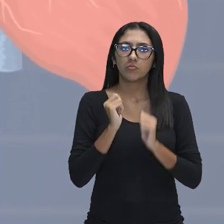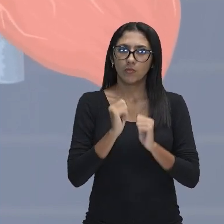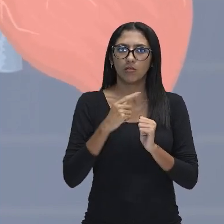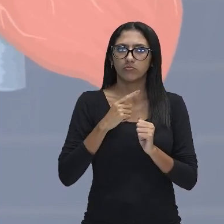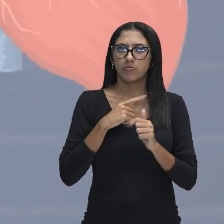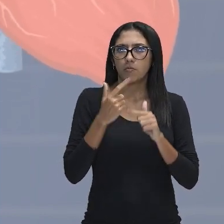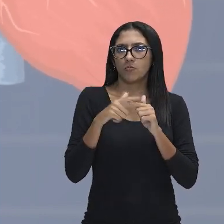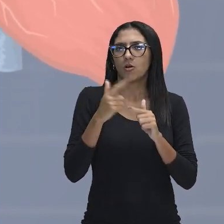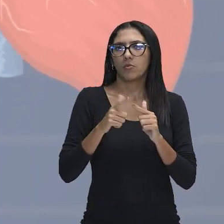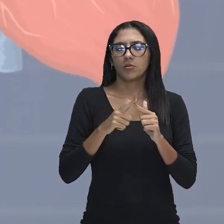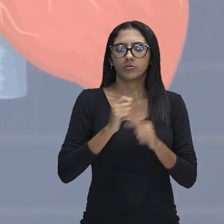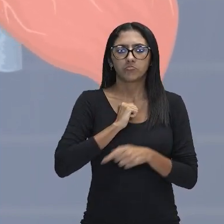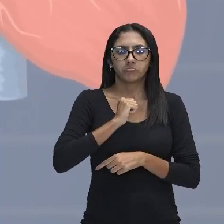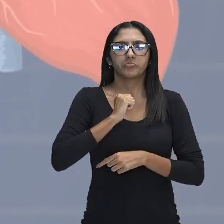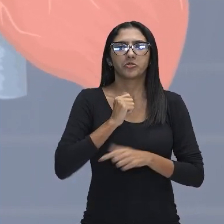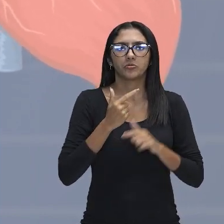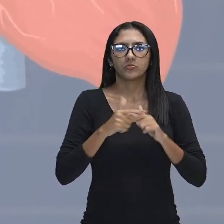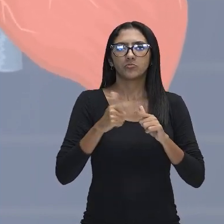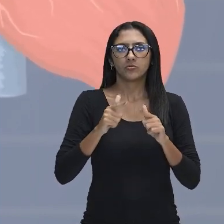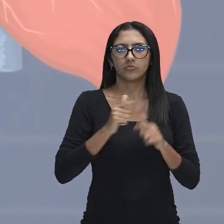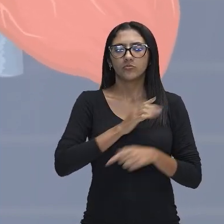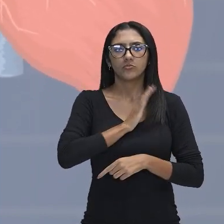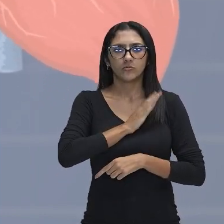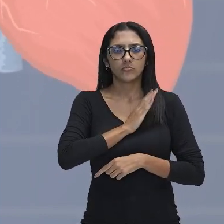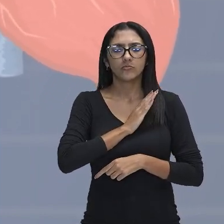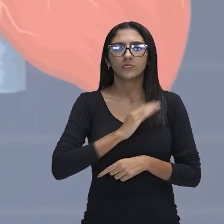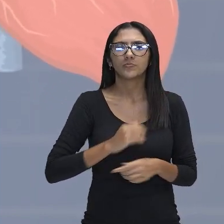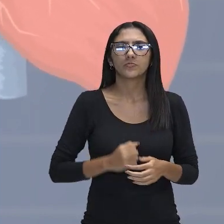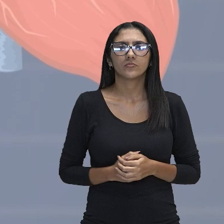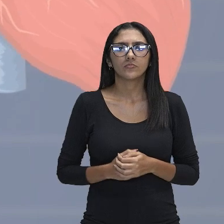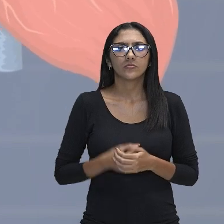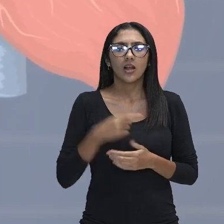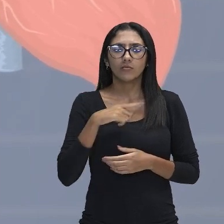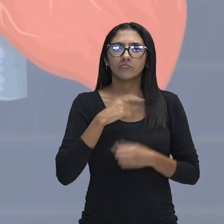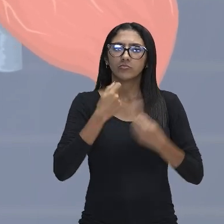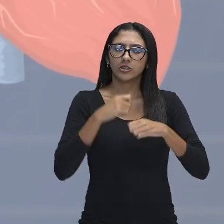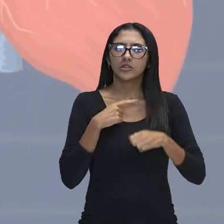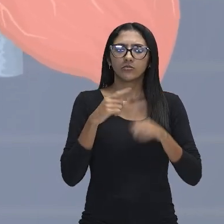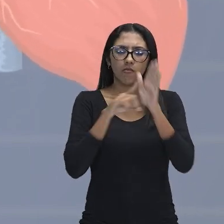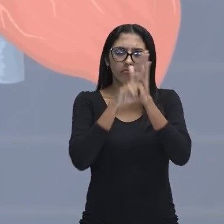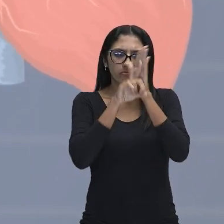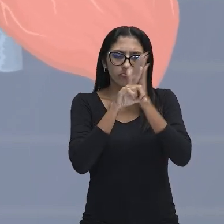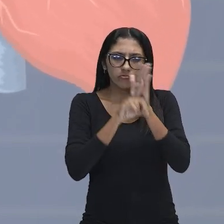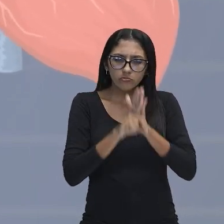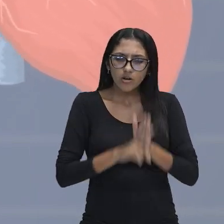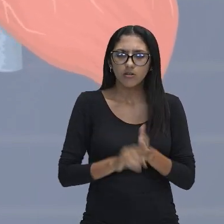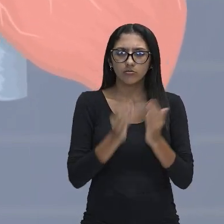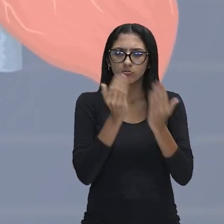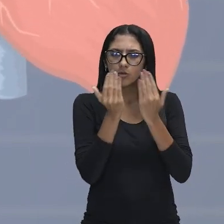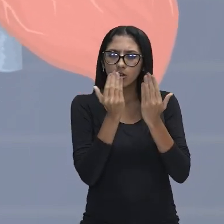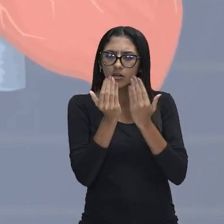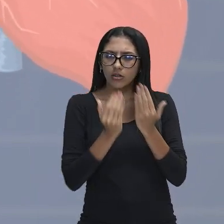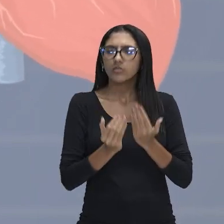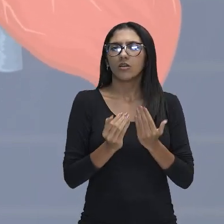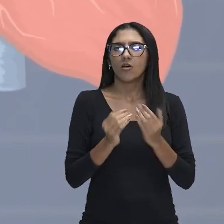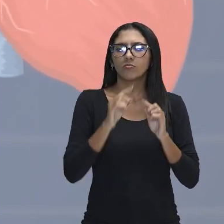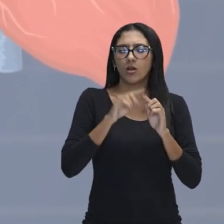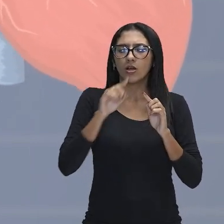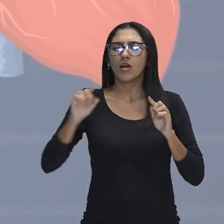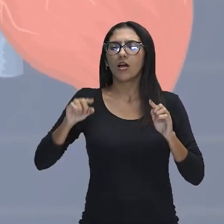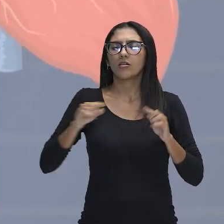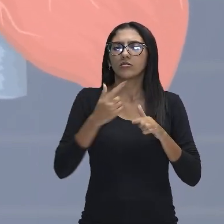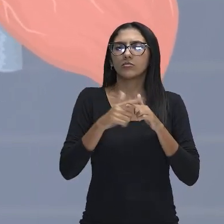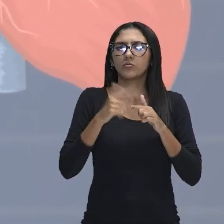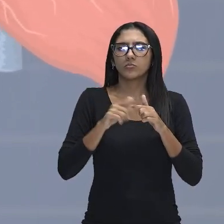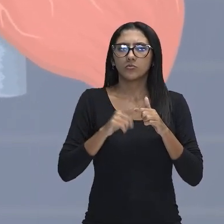do coração. O quadro cobra a investigação médica porque compromete o bombeamento do sangue para o corpo e chega a